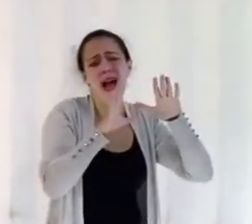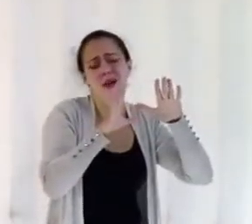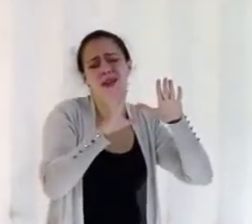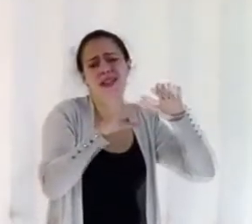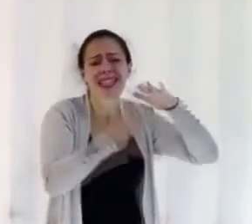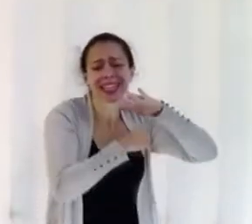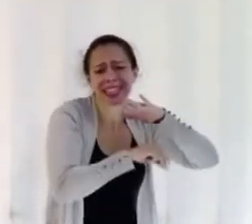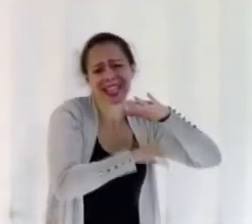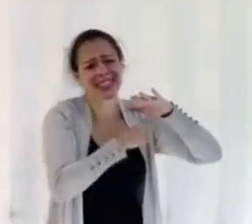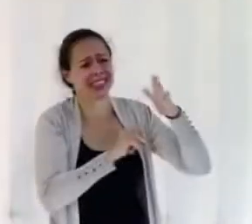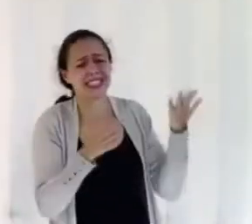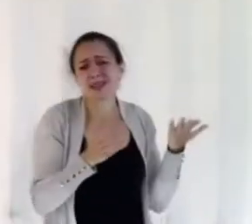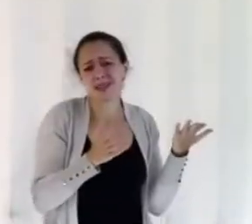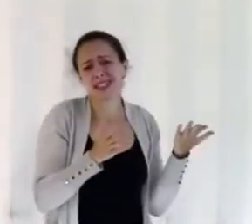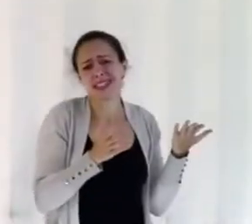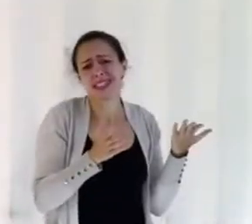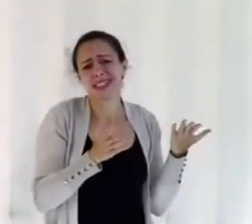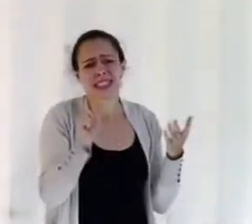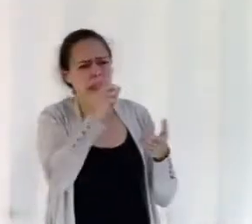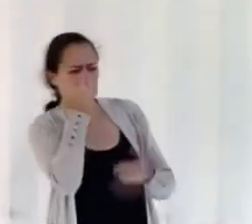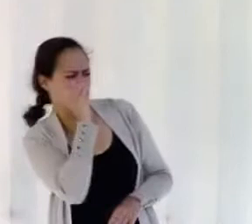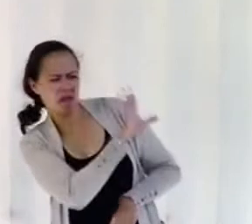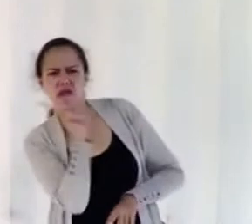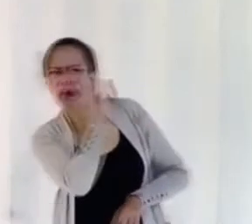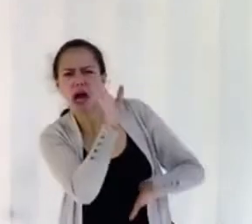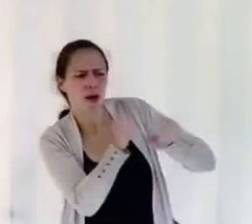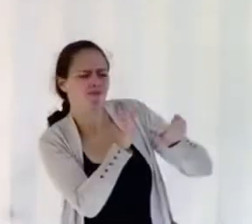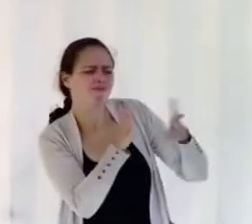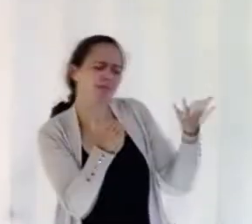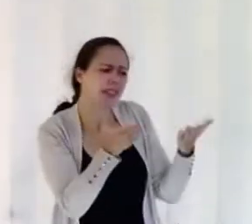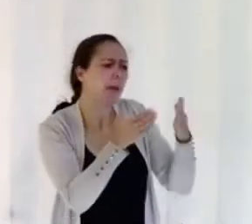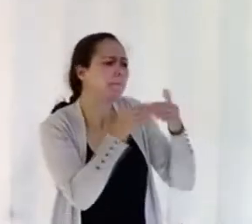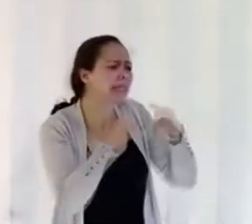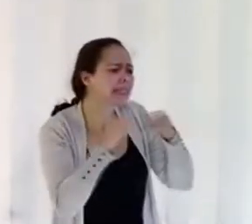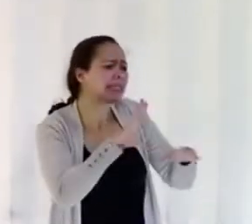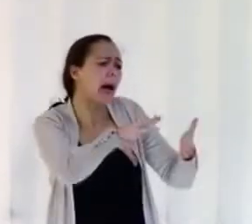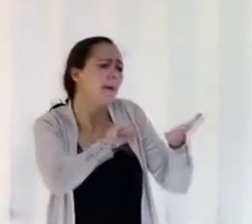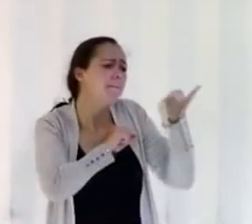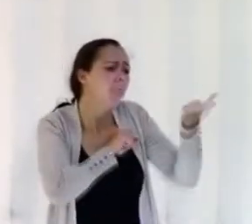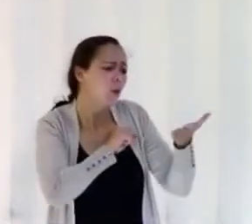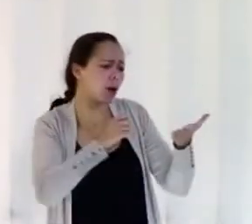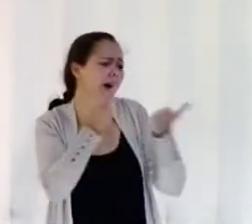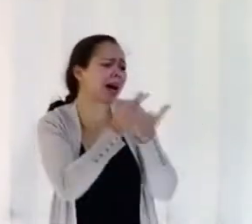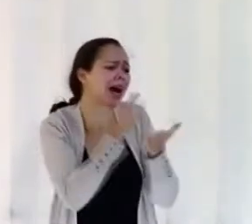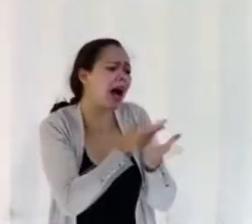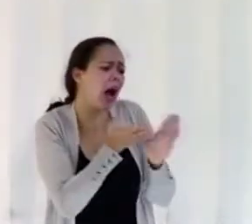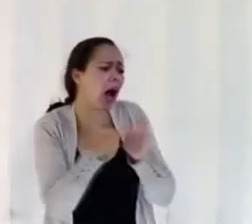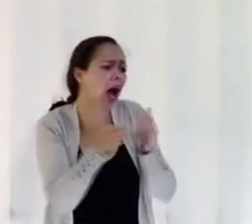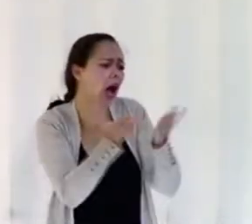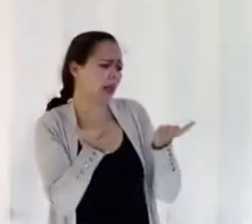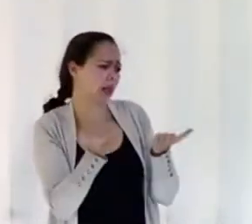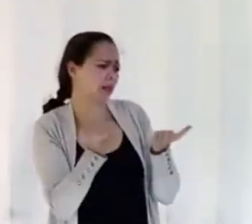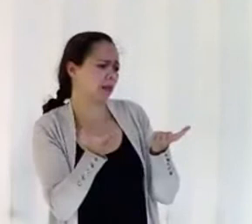almejamos. Mas depois o autor também fala que esse pecado que permanece